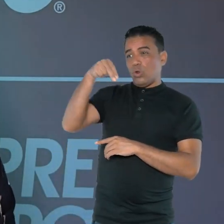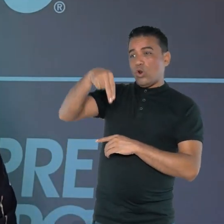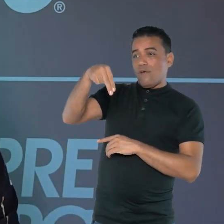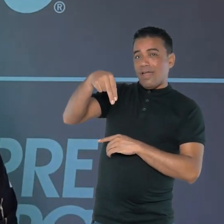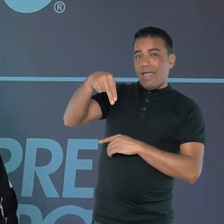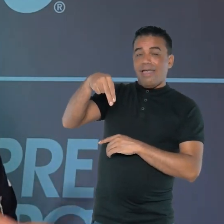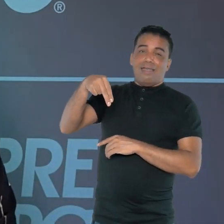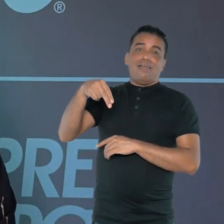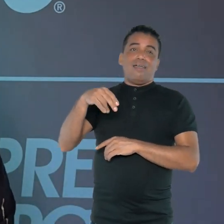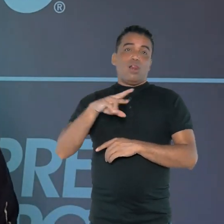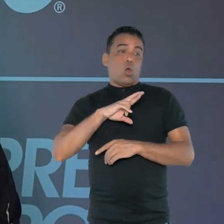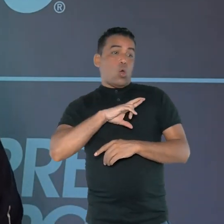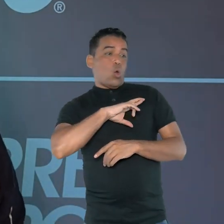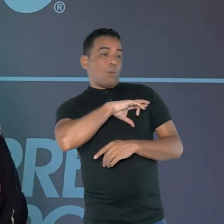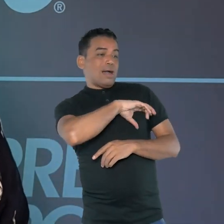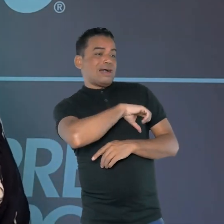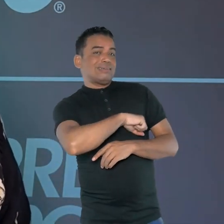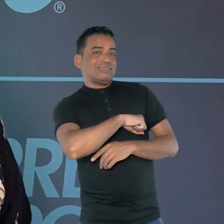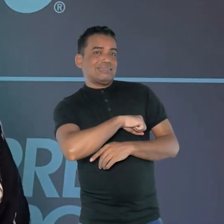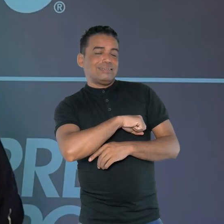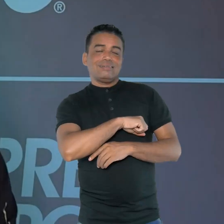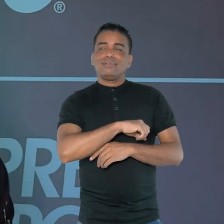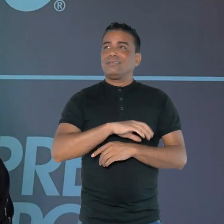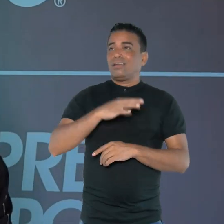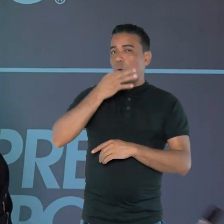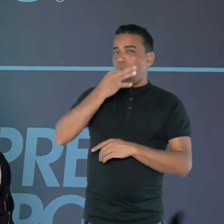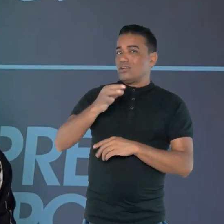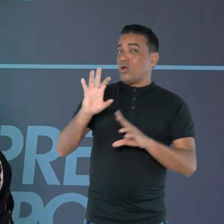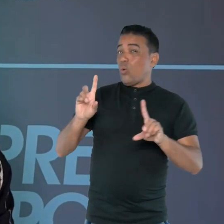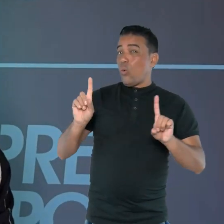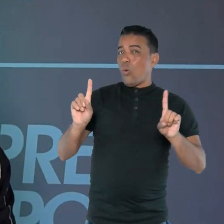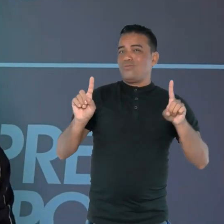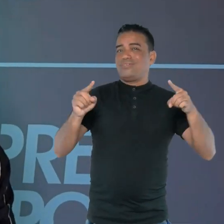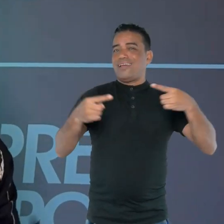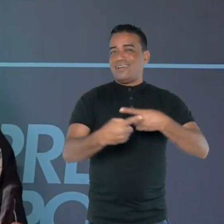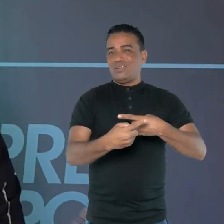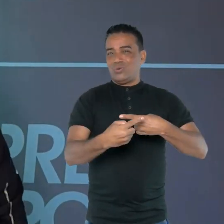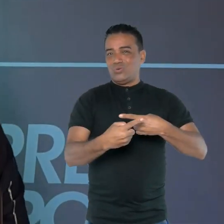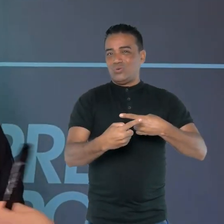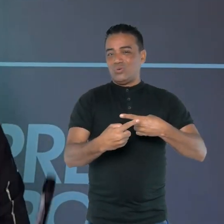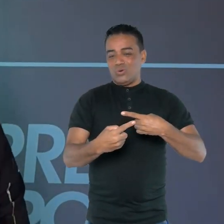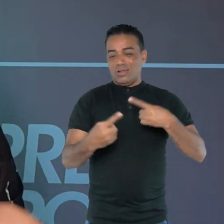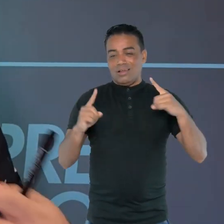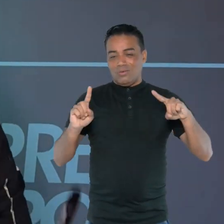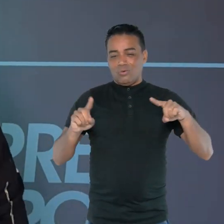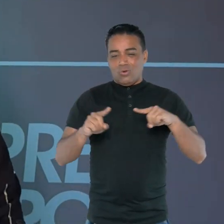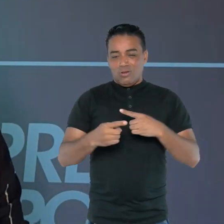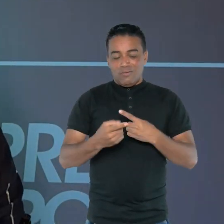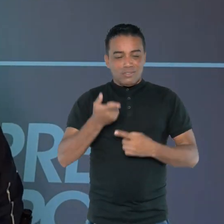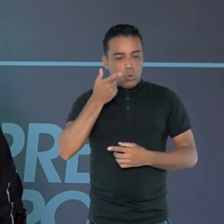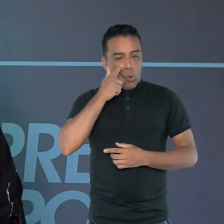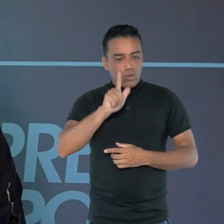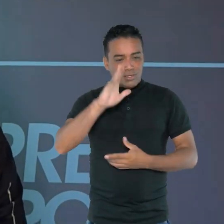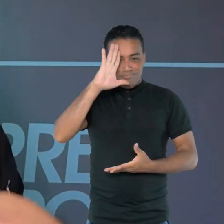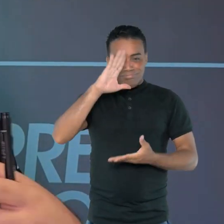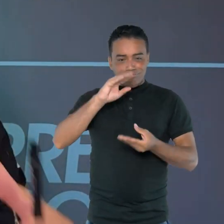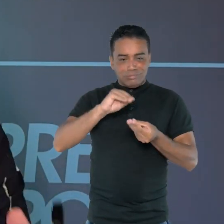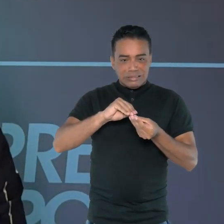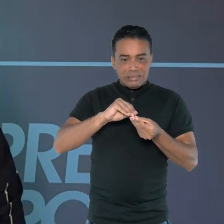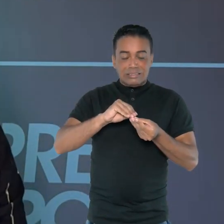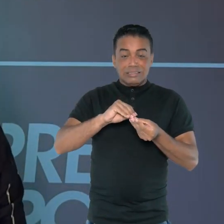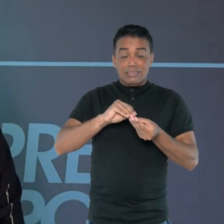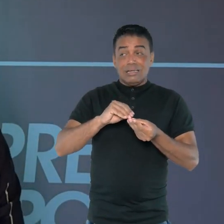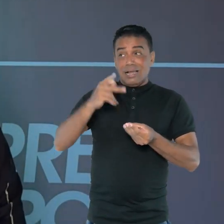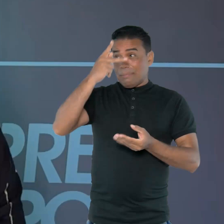Mas eu penso que às vezes é justamente o contrário, né? Você conseguir construir uma situação e manter o